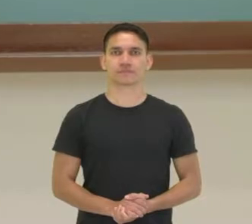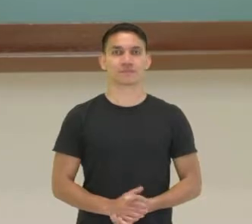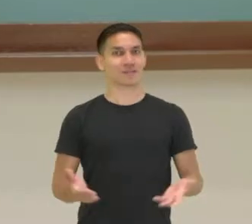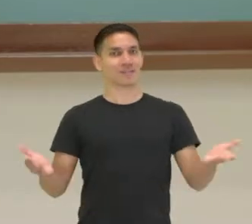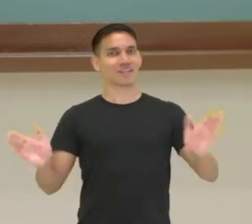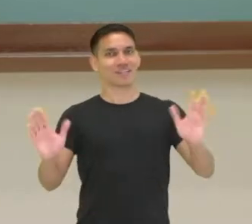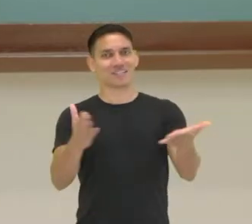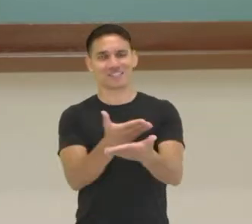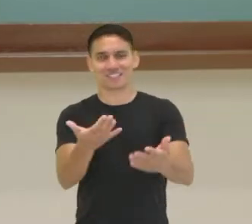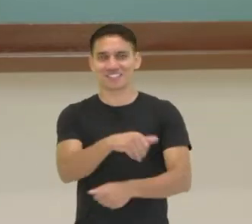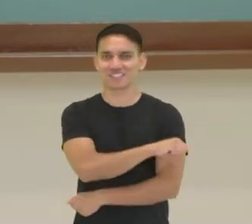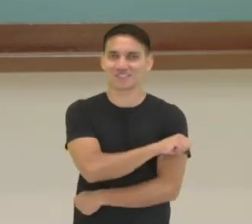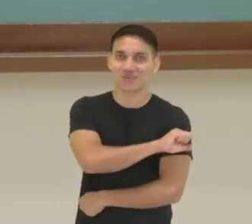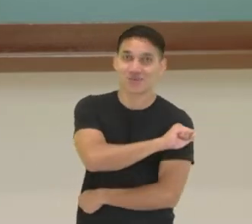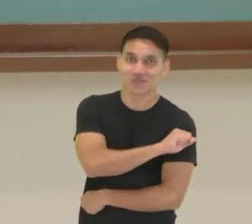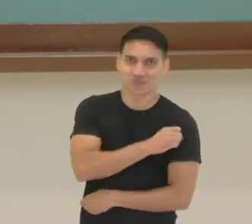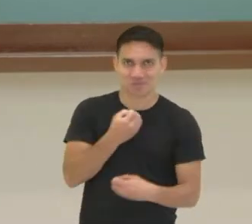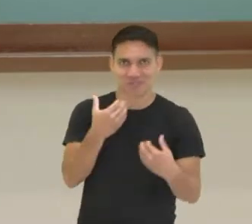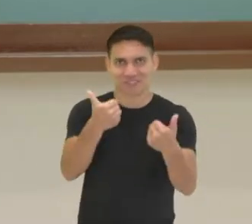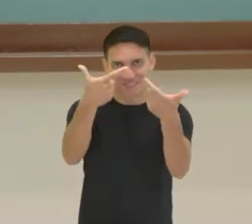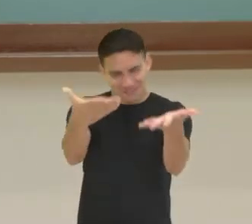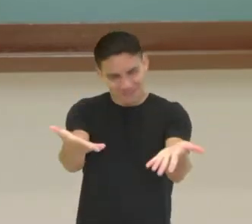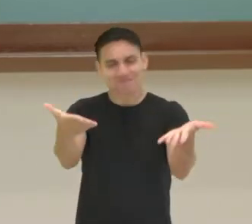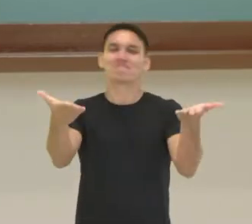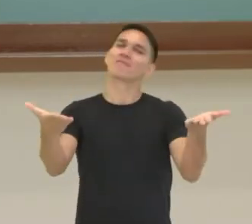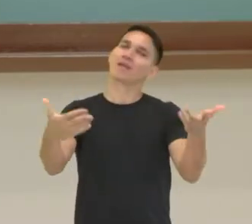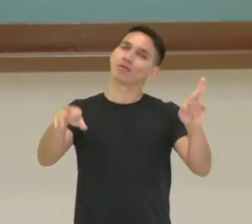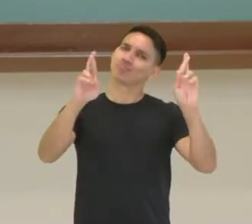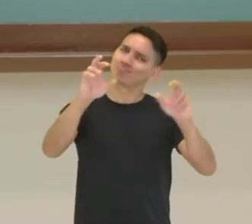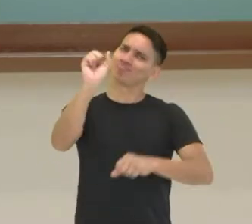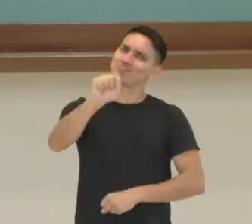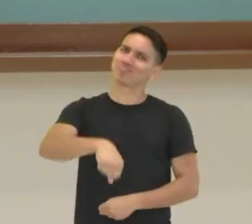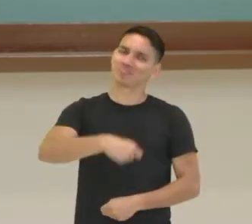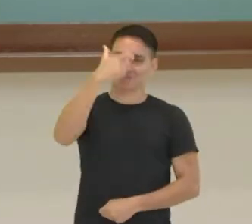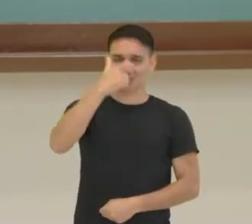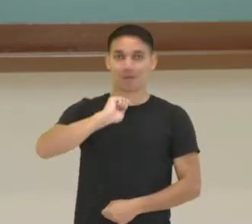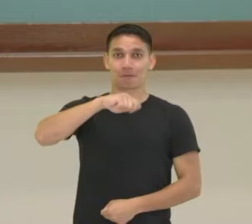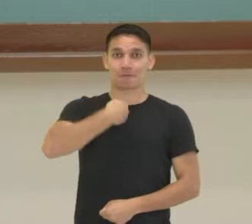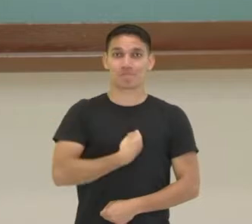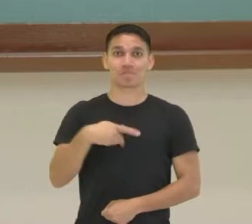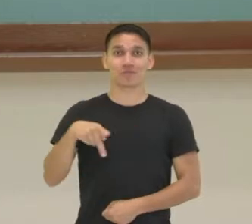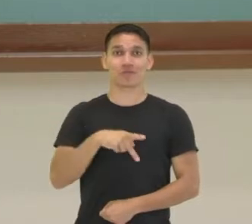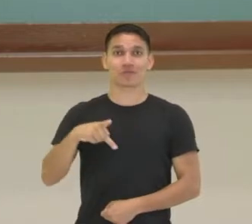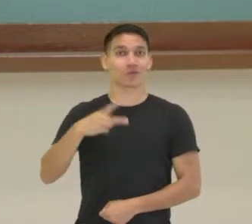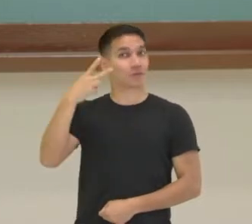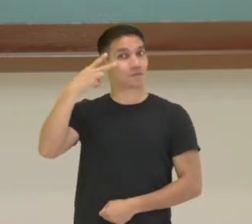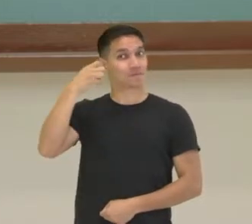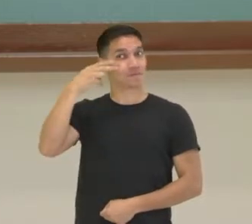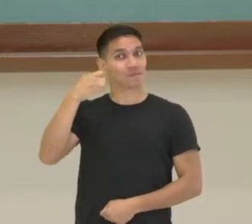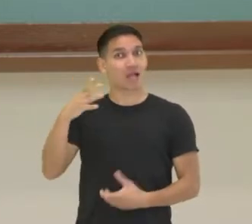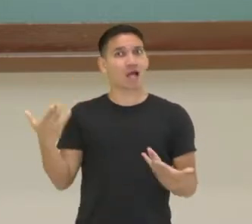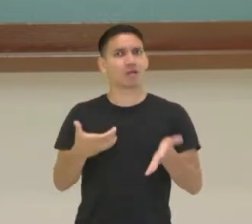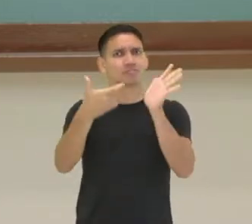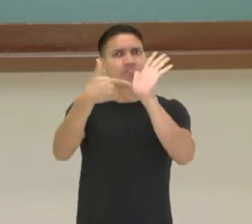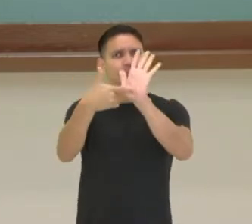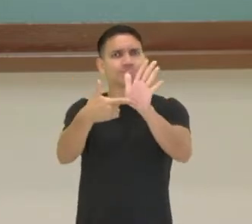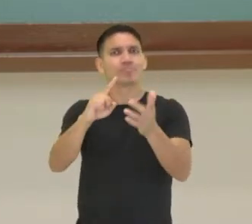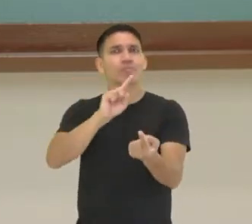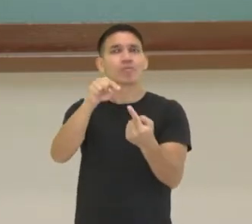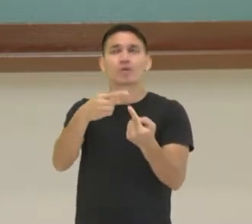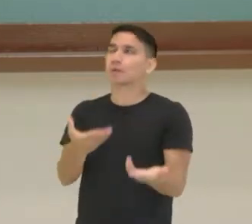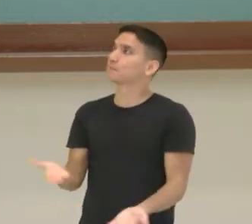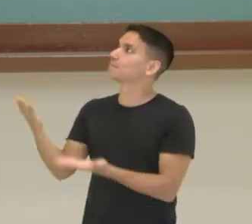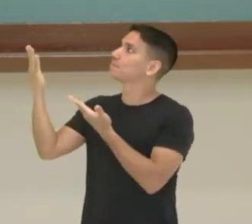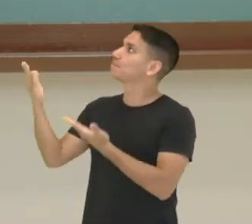E aí, pessoal do oitavo ano, tudo bem com vocês? Espero que estejam todos bem. Aqui é o professor Hidalberto e vamos ver quais são os objetivos da nossa aula de